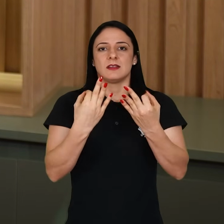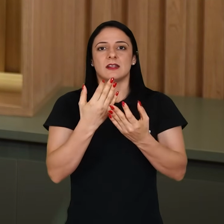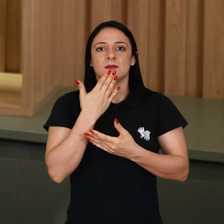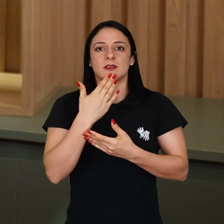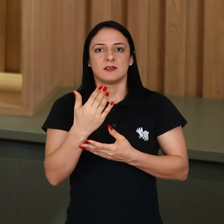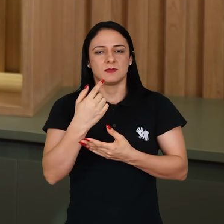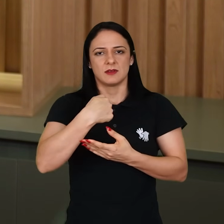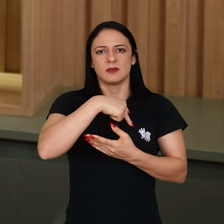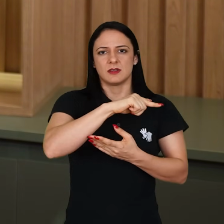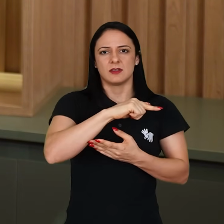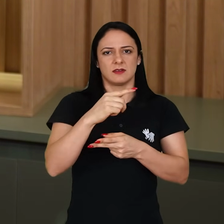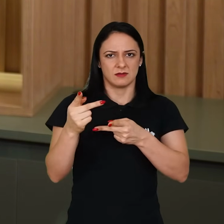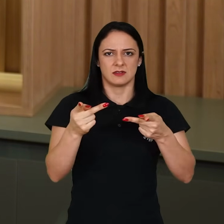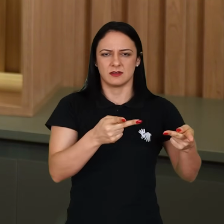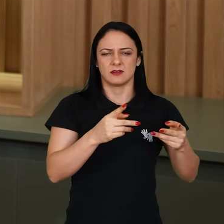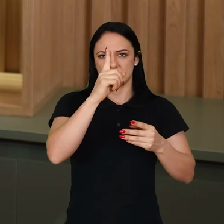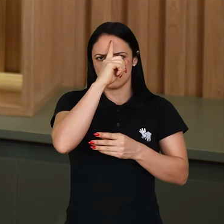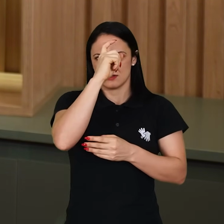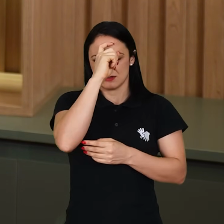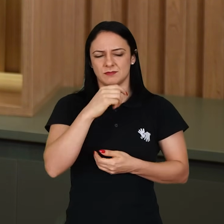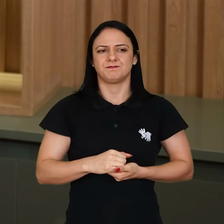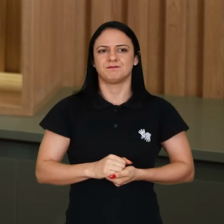visita no hospital. Eu fui,